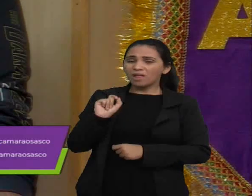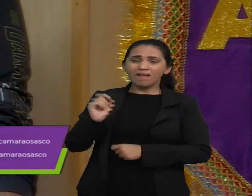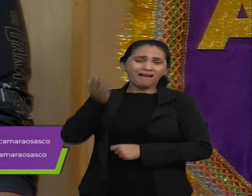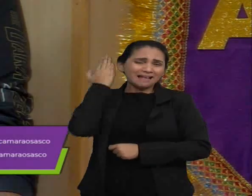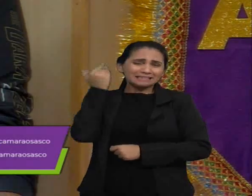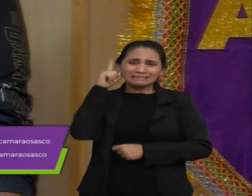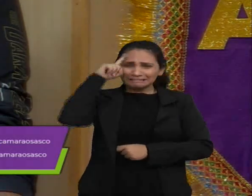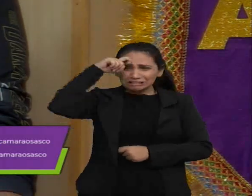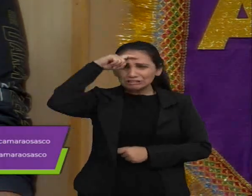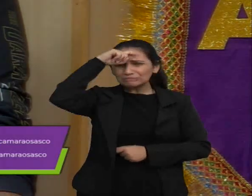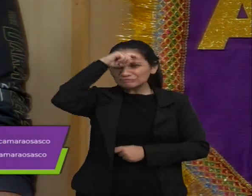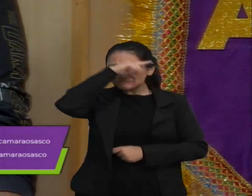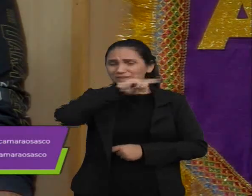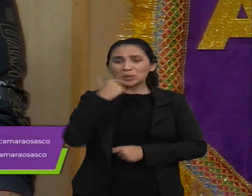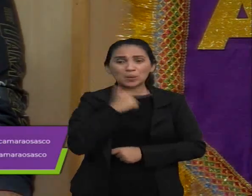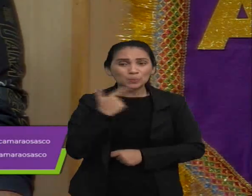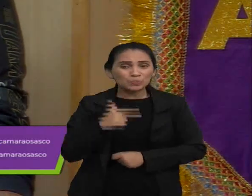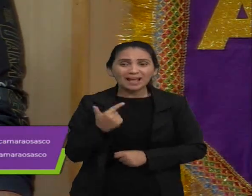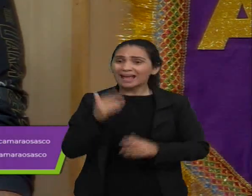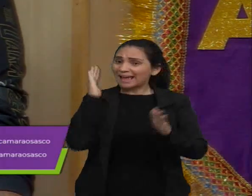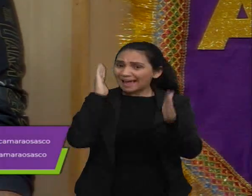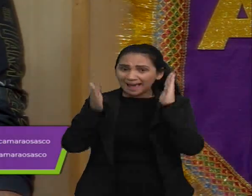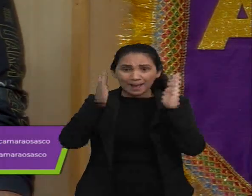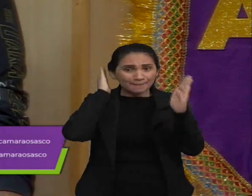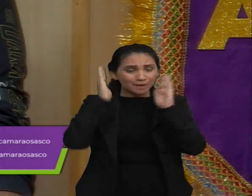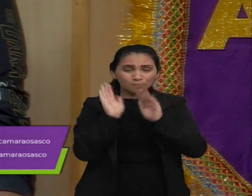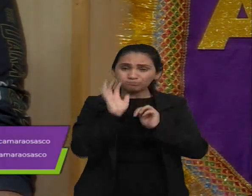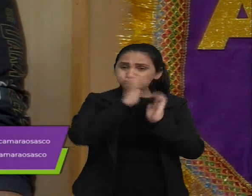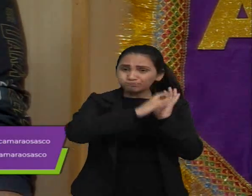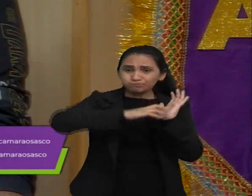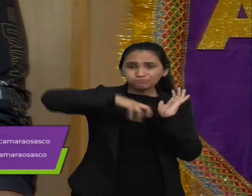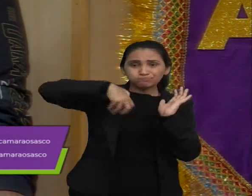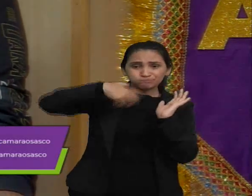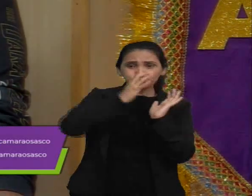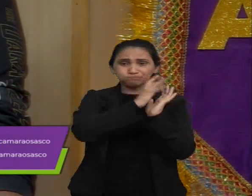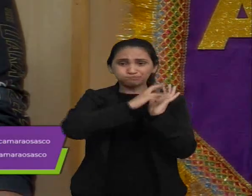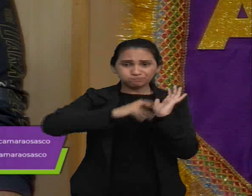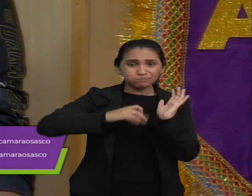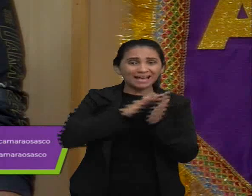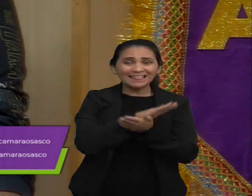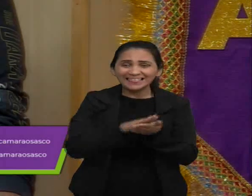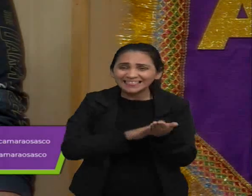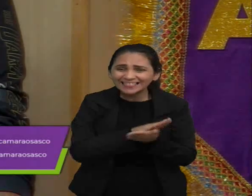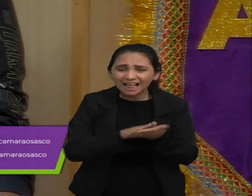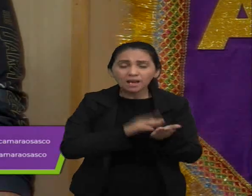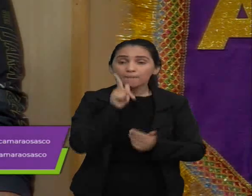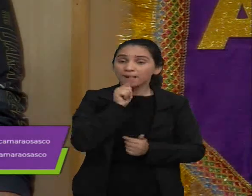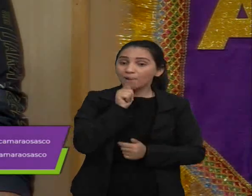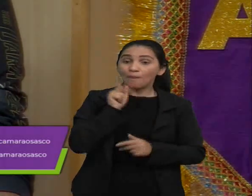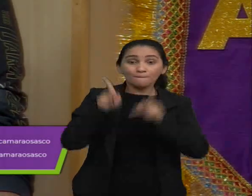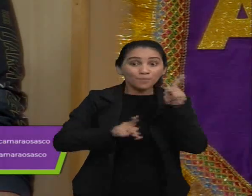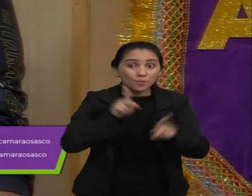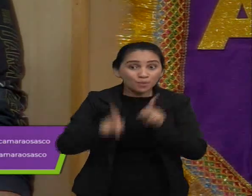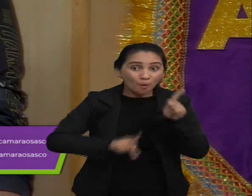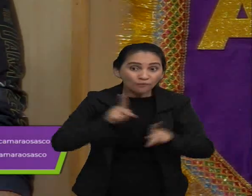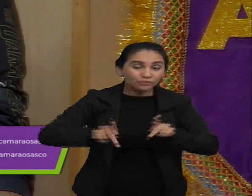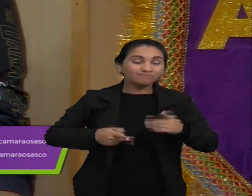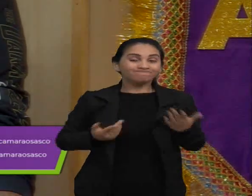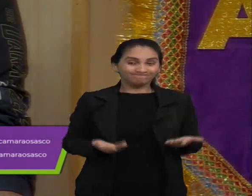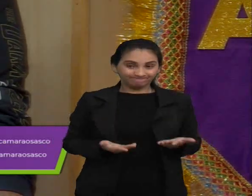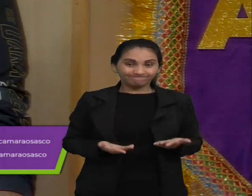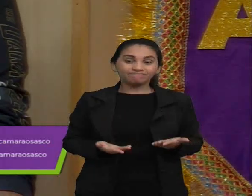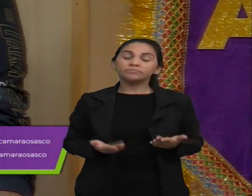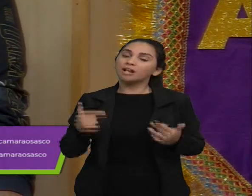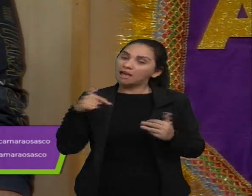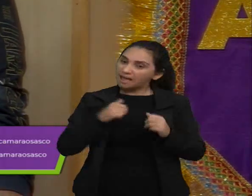períodos difíceis, que a empresa não tinha nem caminhão, reta escavadeira, para poder abrir vala, para levar água para a população. E a empresa